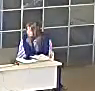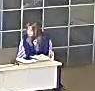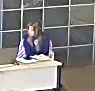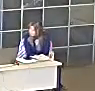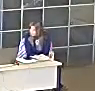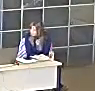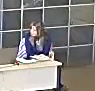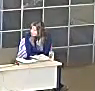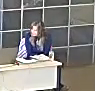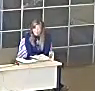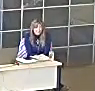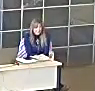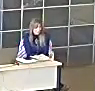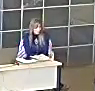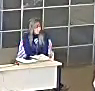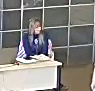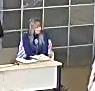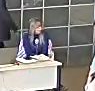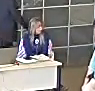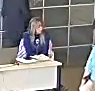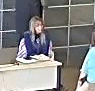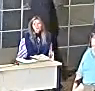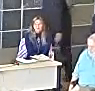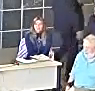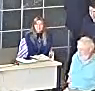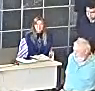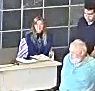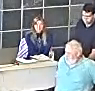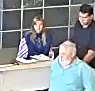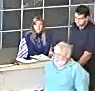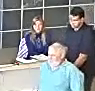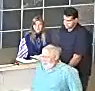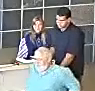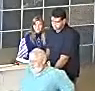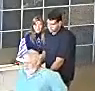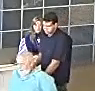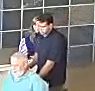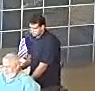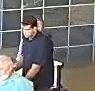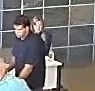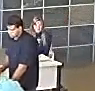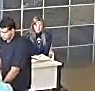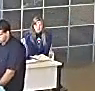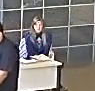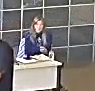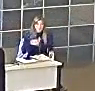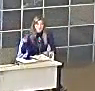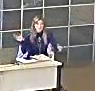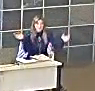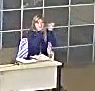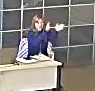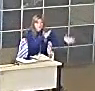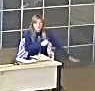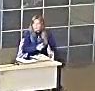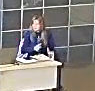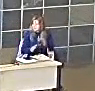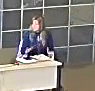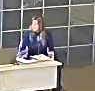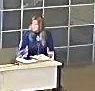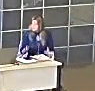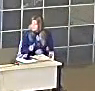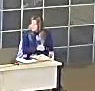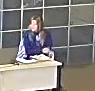sociedade e particularmente a a nossa mineira tem graves problemas para encarar